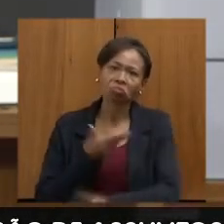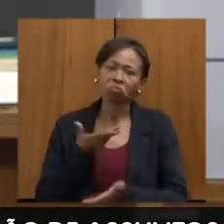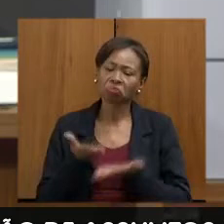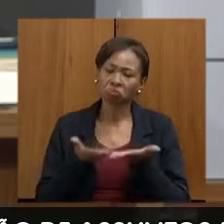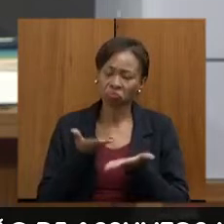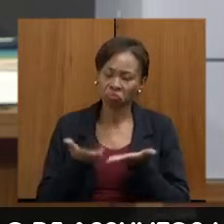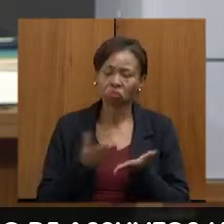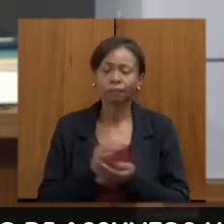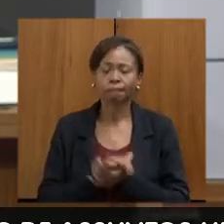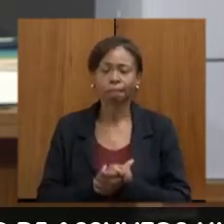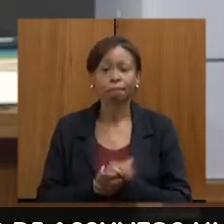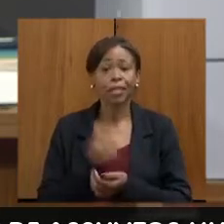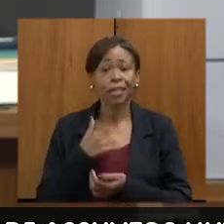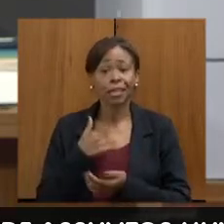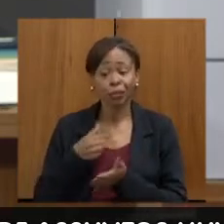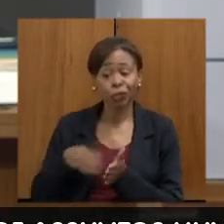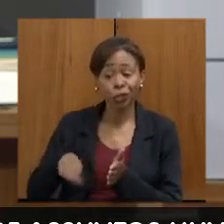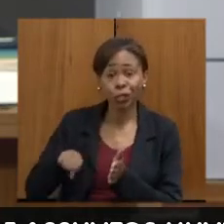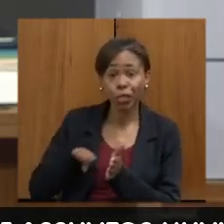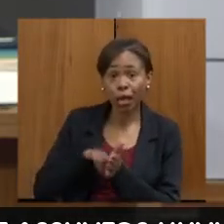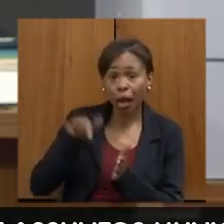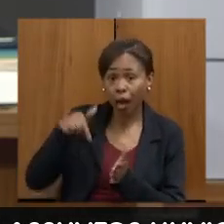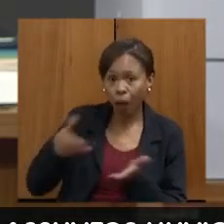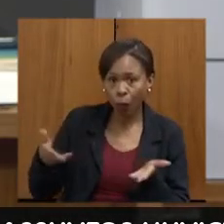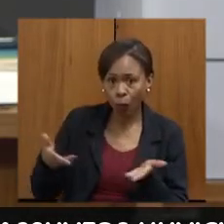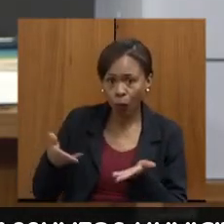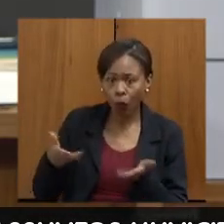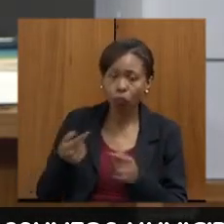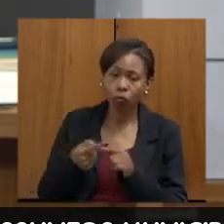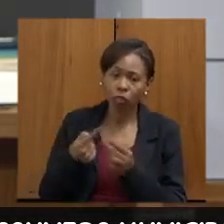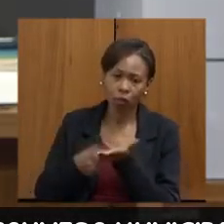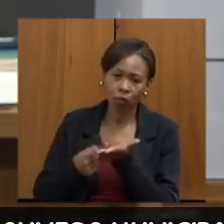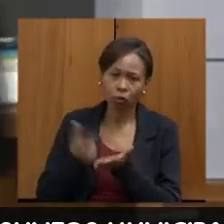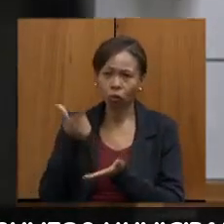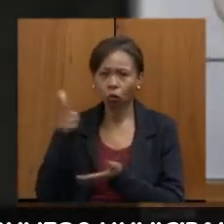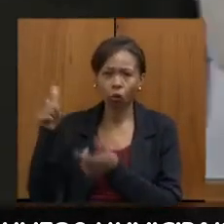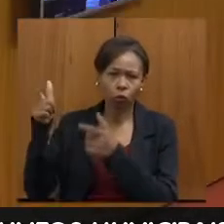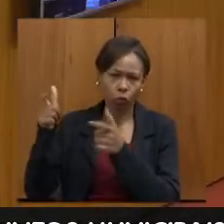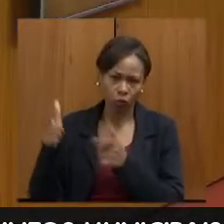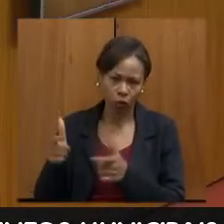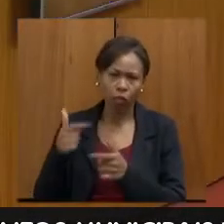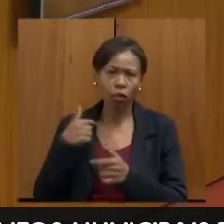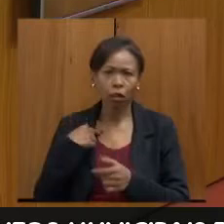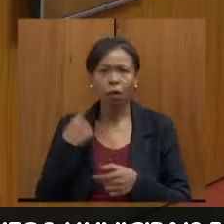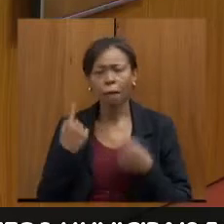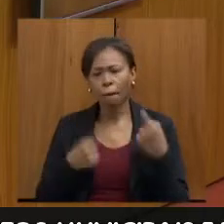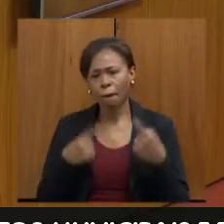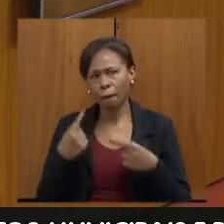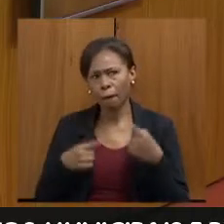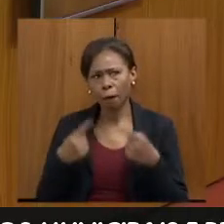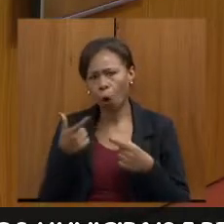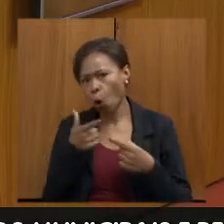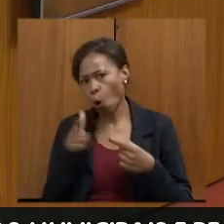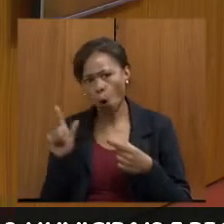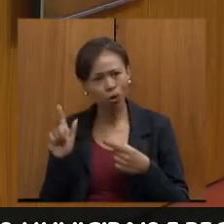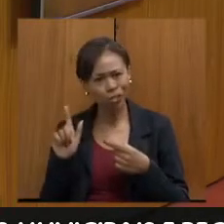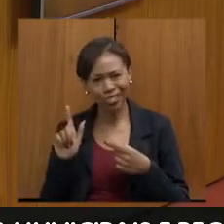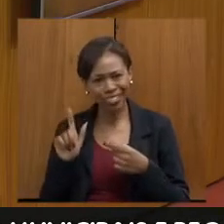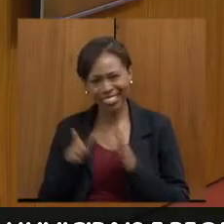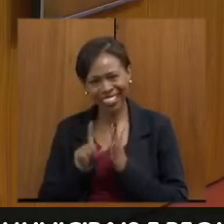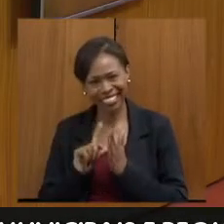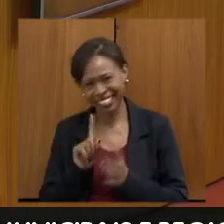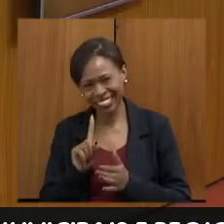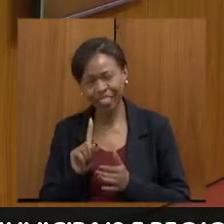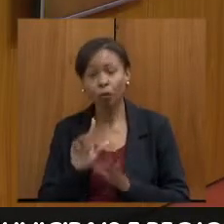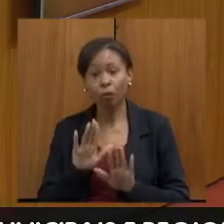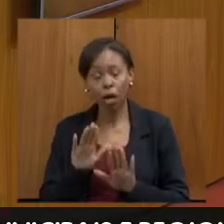cheguei agora na usina audiência estavam compromissos internos então eu acompanhei muitas discussões aqui anteriores mas eu tô sabendo que foi